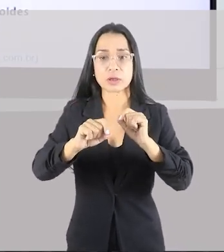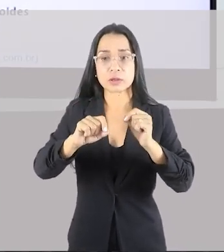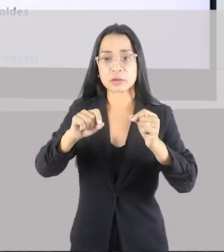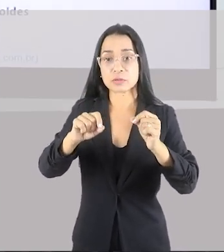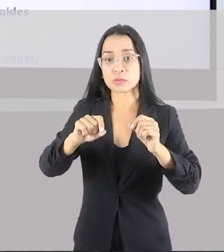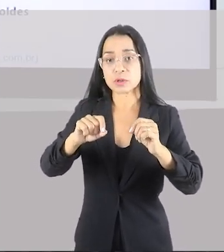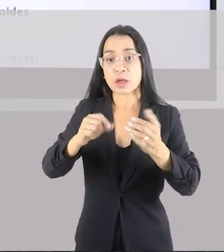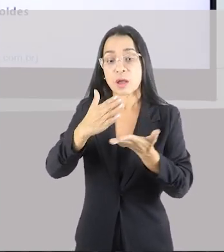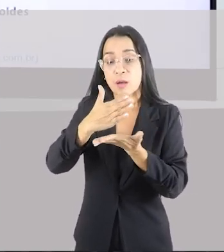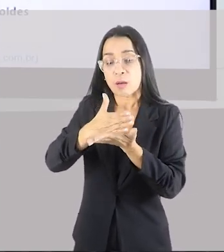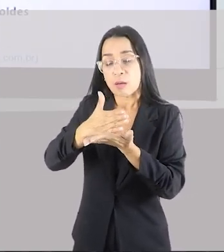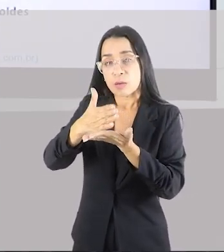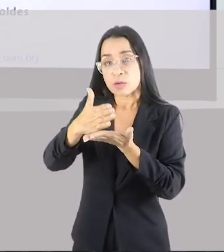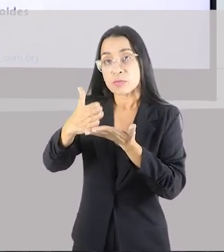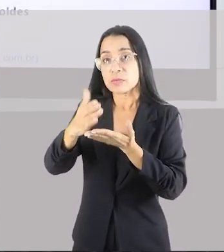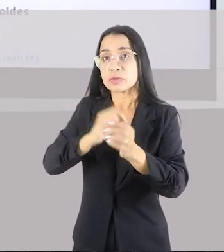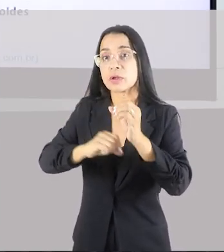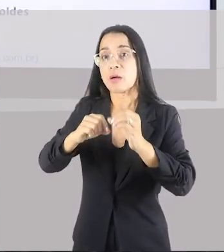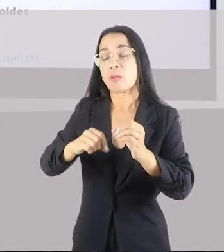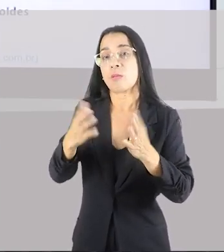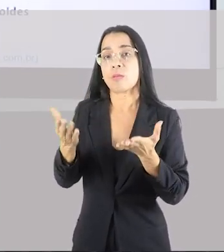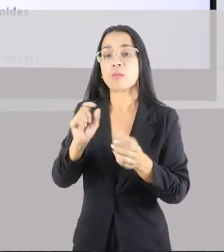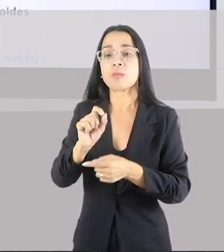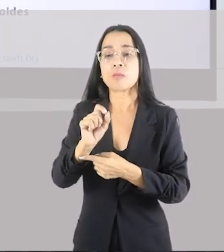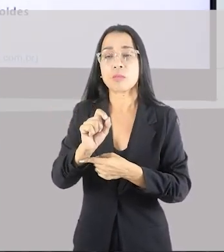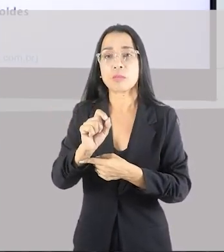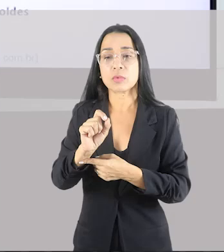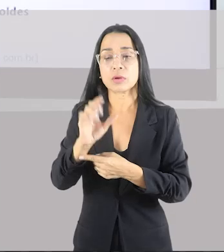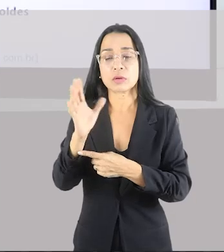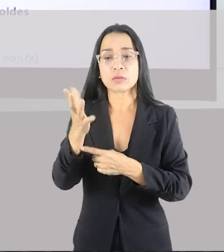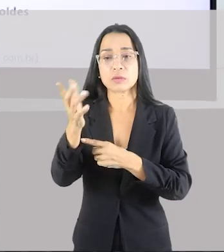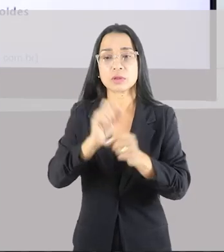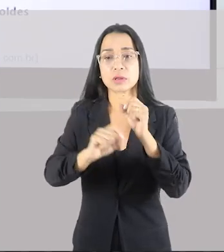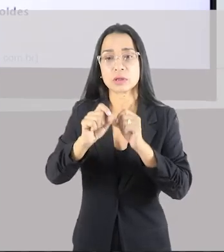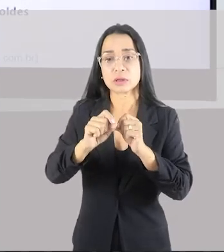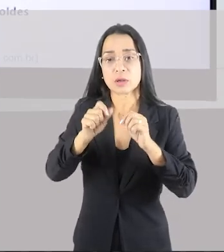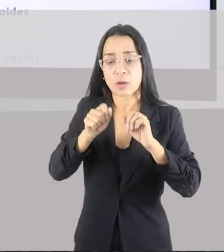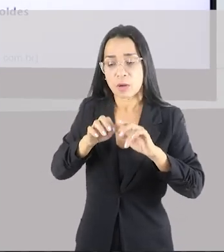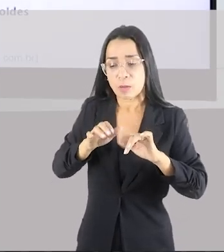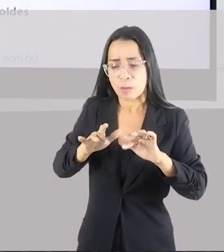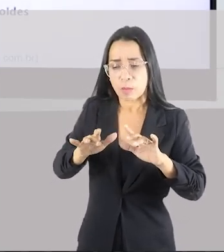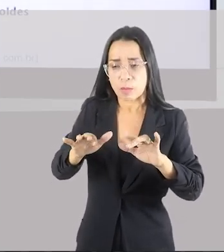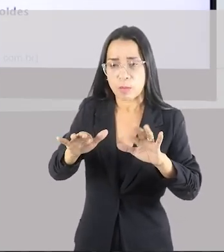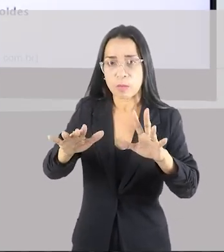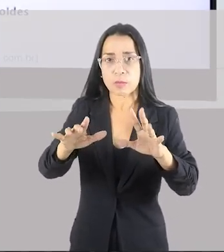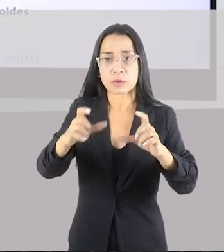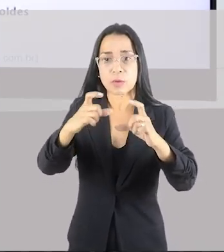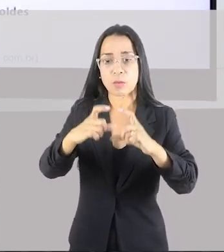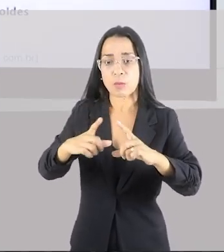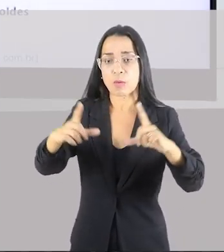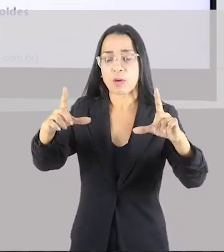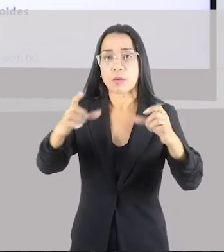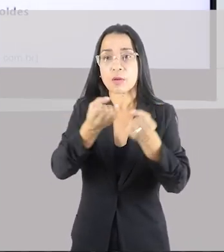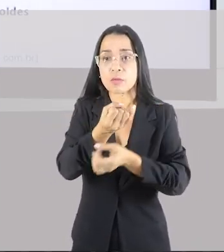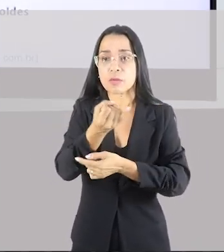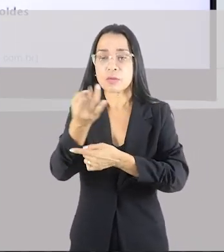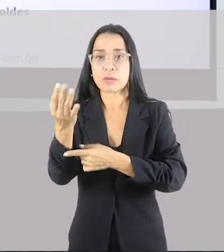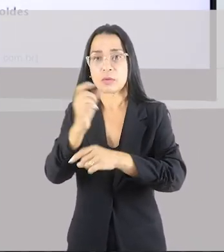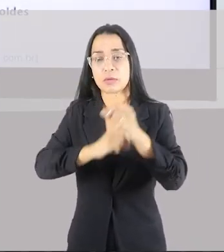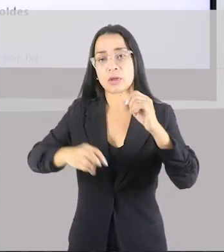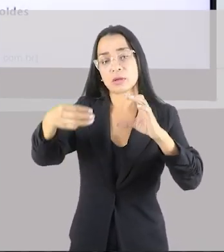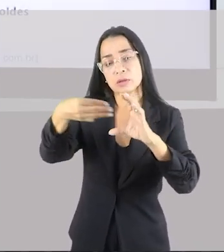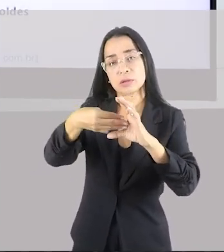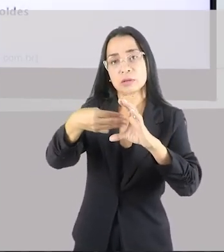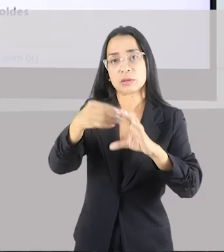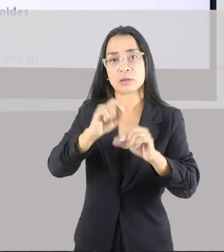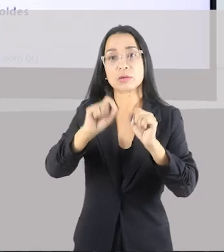divisão celular. E essa divisão celular, gente, nada mais é do que uma proliferação, um aumento na quantidade dessas